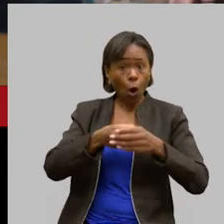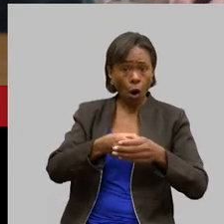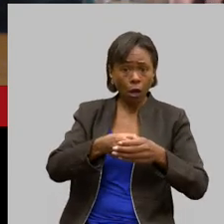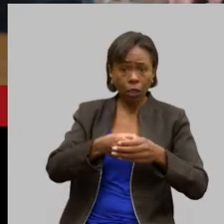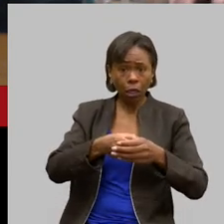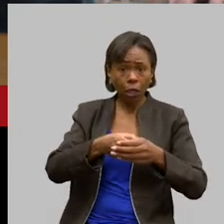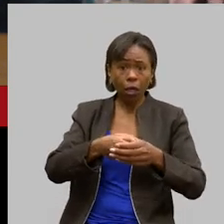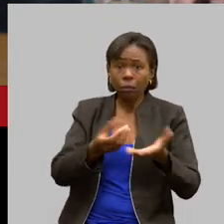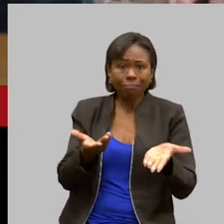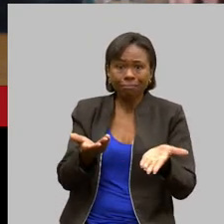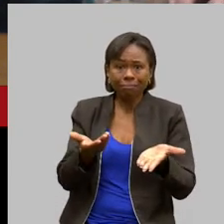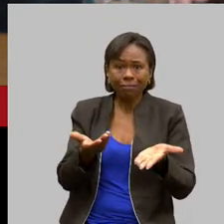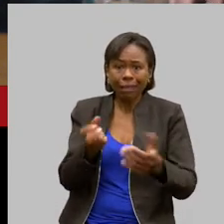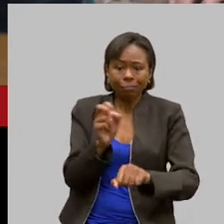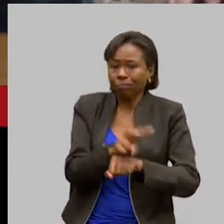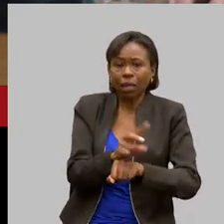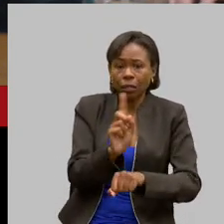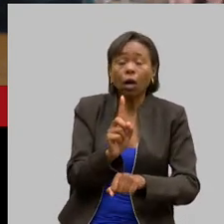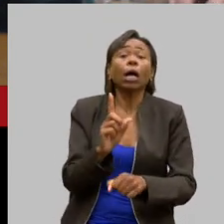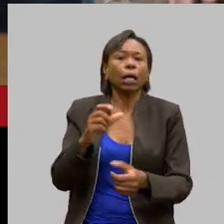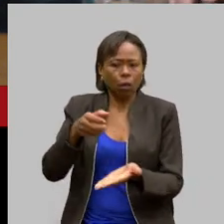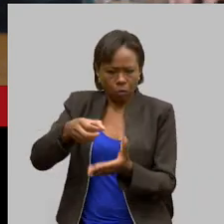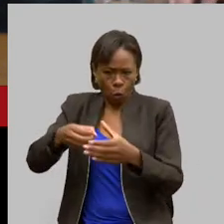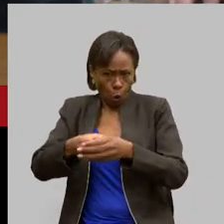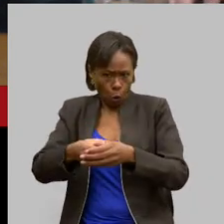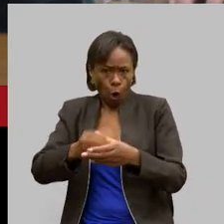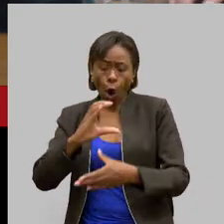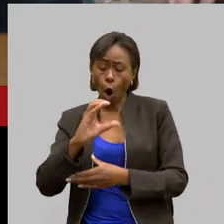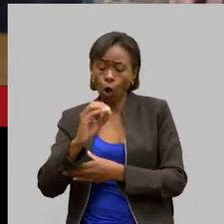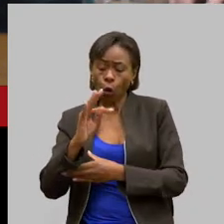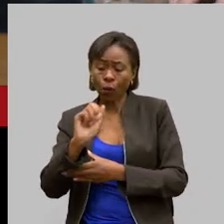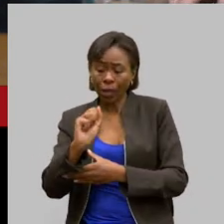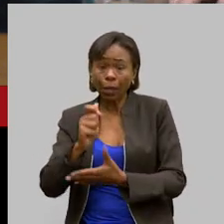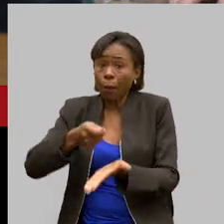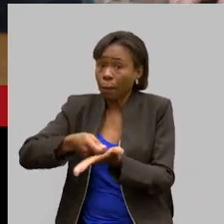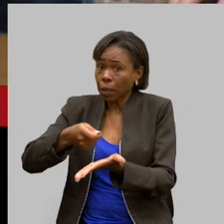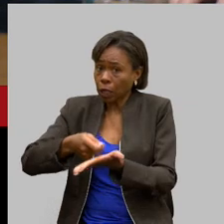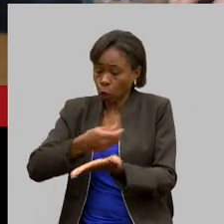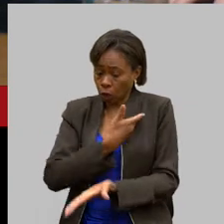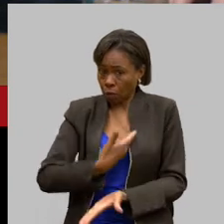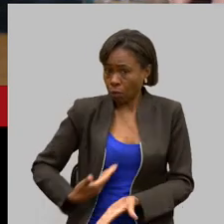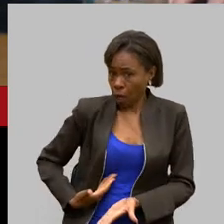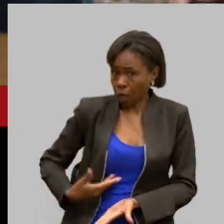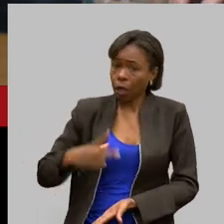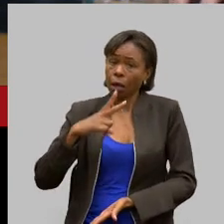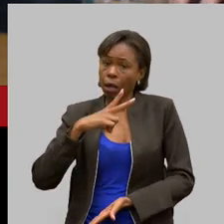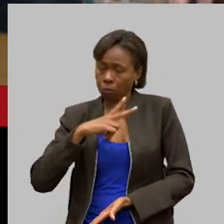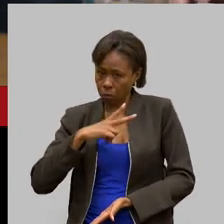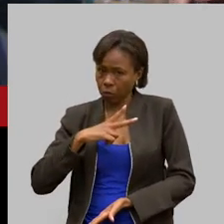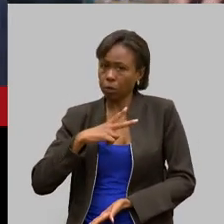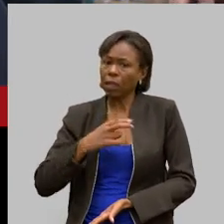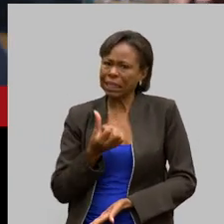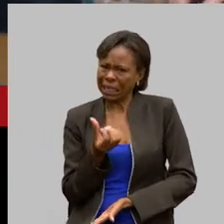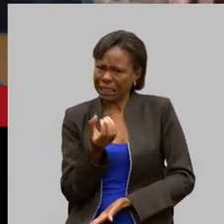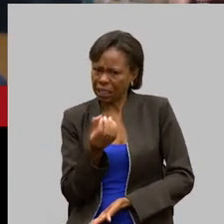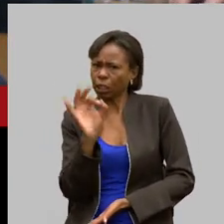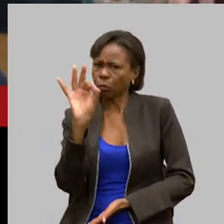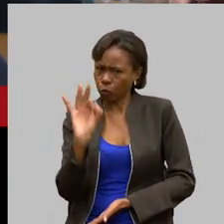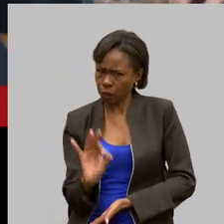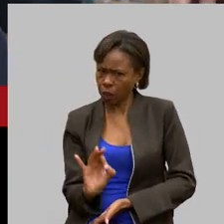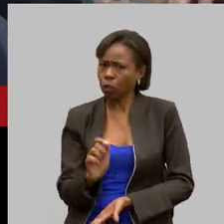cota obrigatória tanto na iniciativa privada como na pública que está preenchida em apenas 60% então nós temos